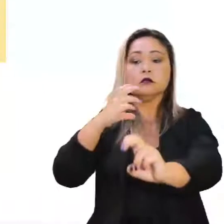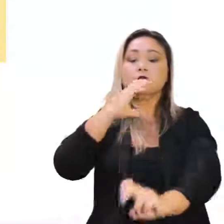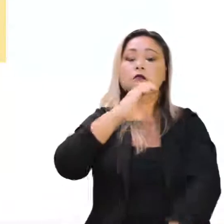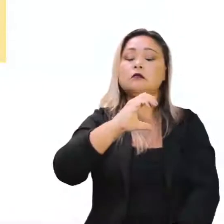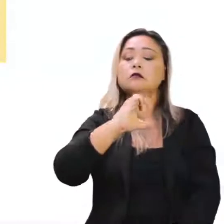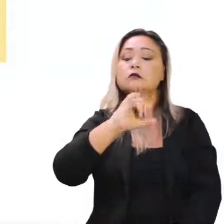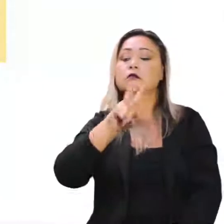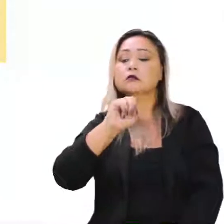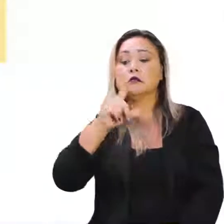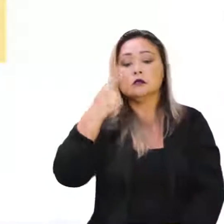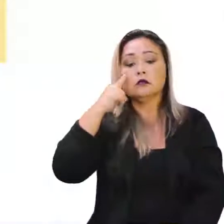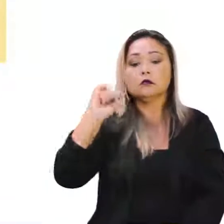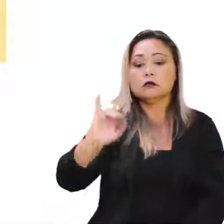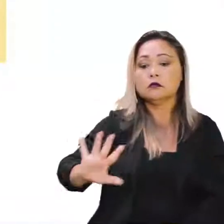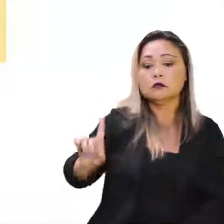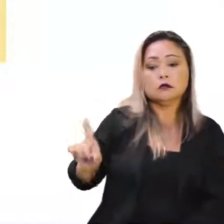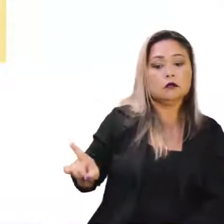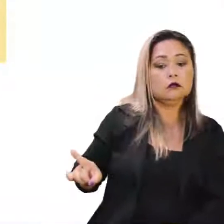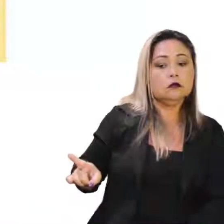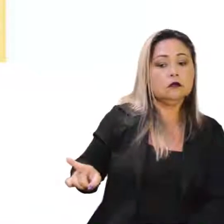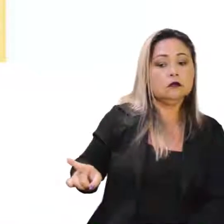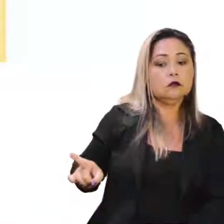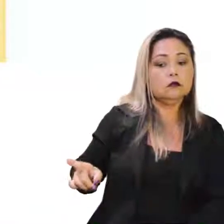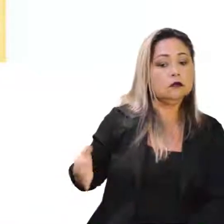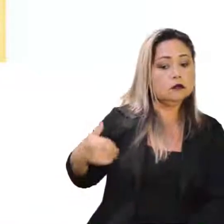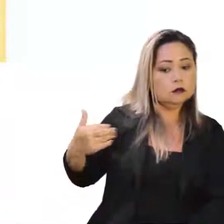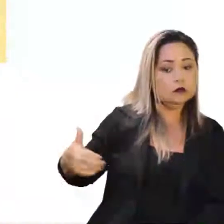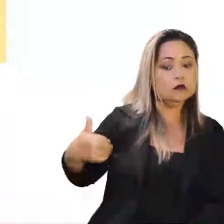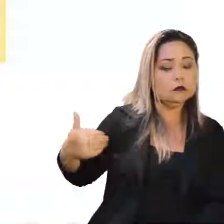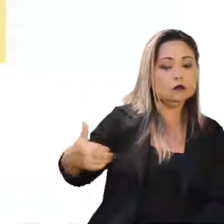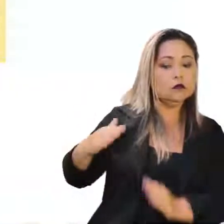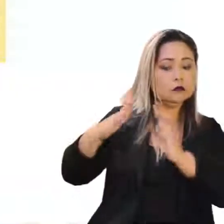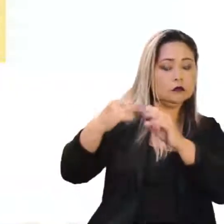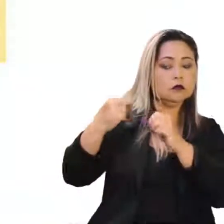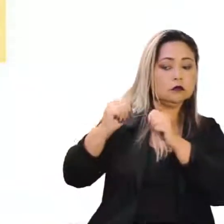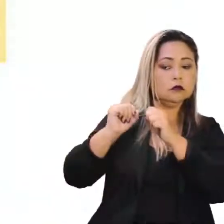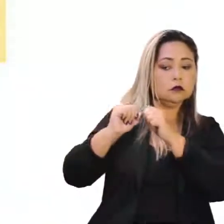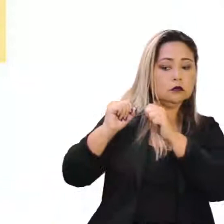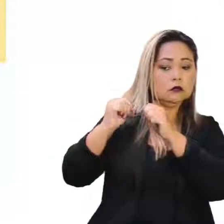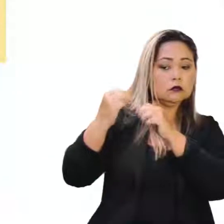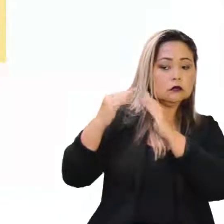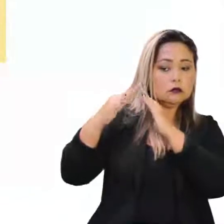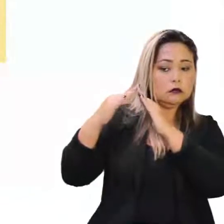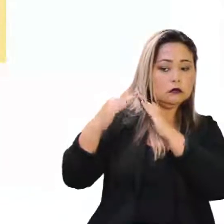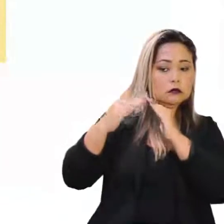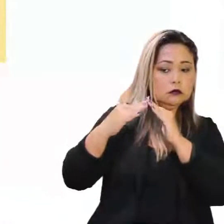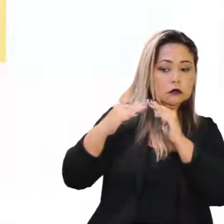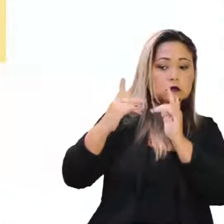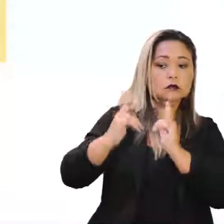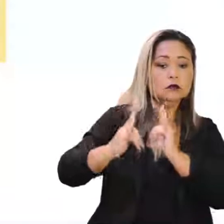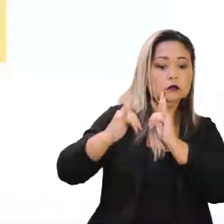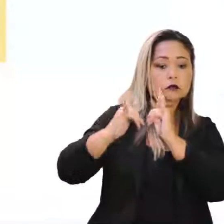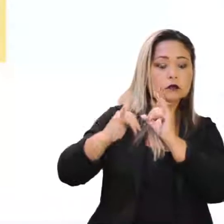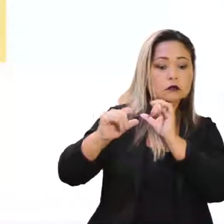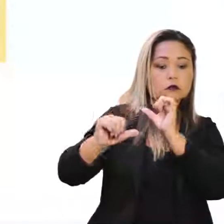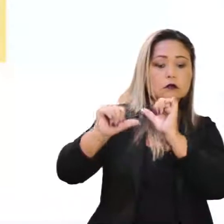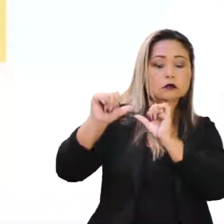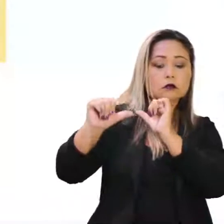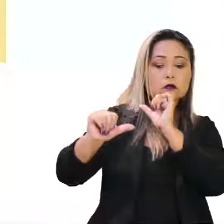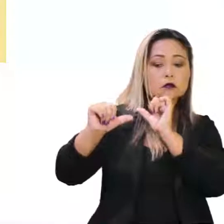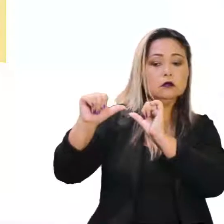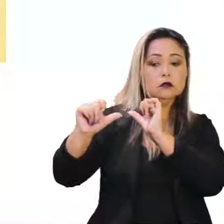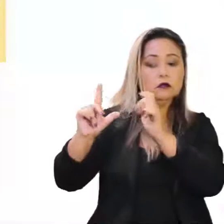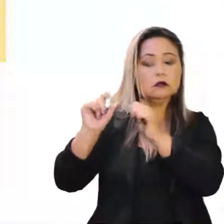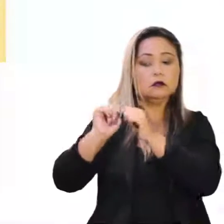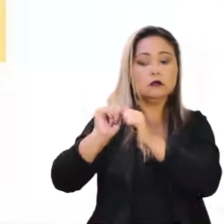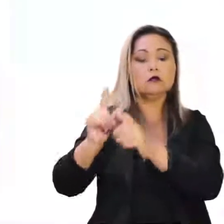aí umas imagens, né, dessa academia, desses prédios aí onde foi a Academia Imperial